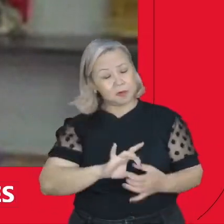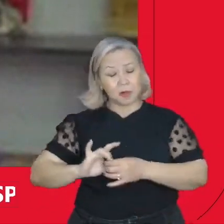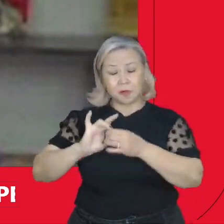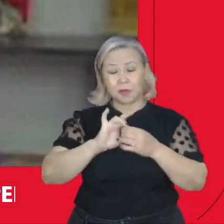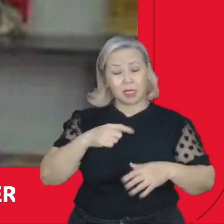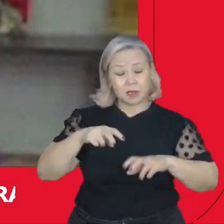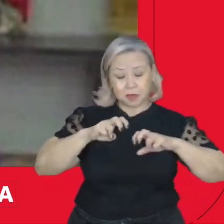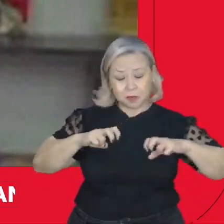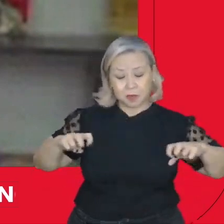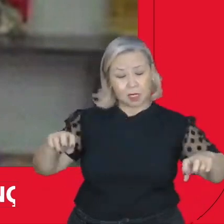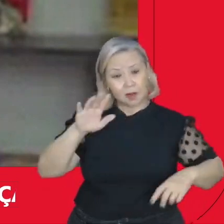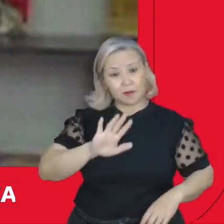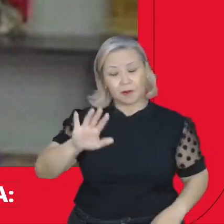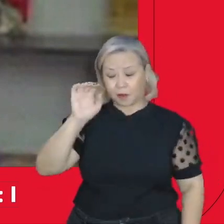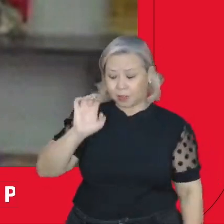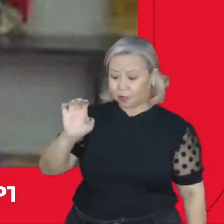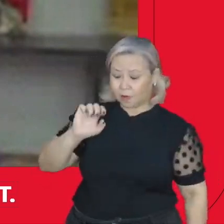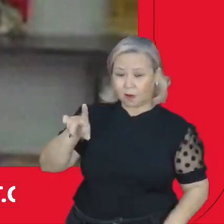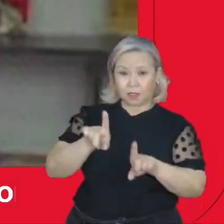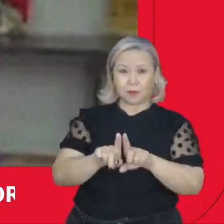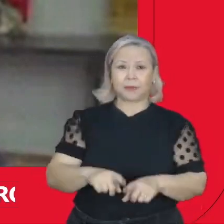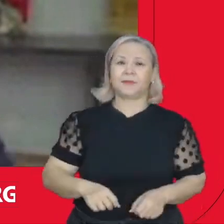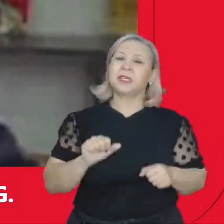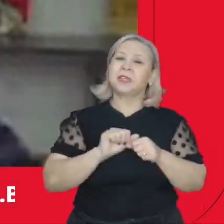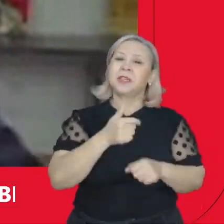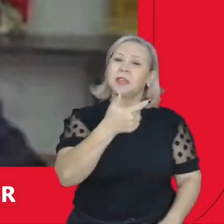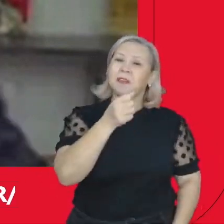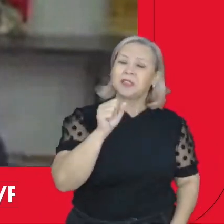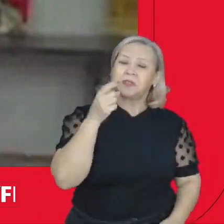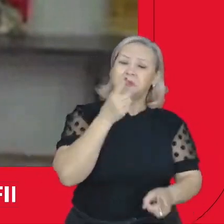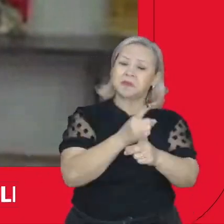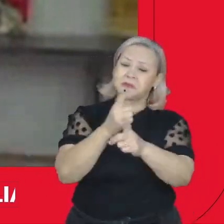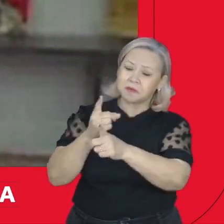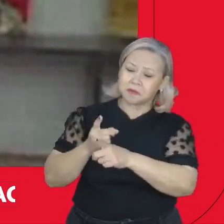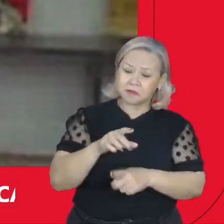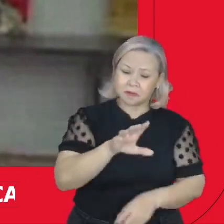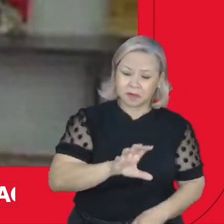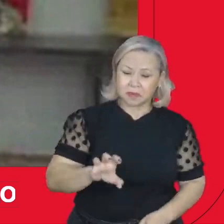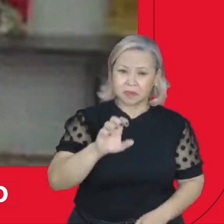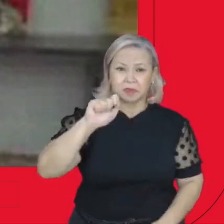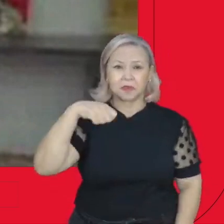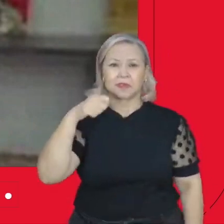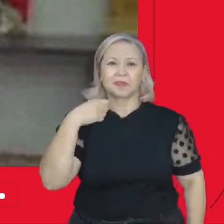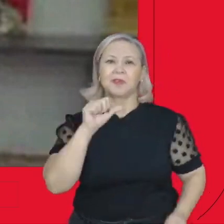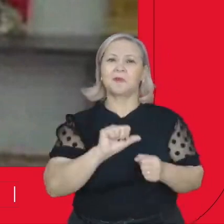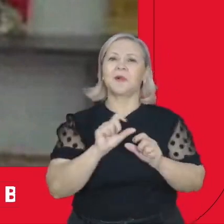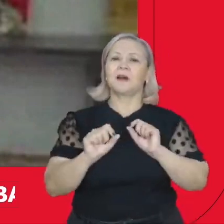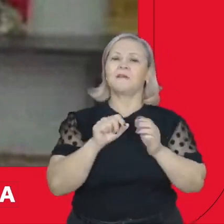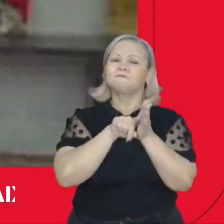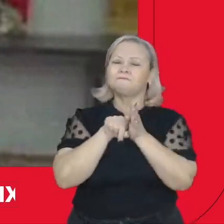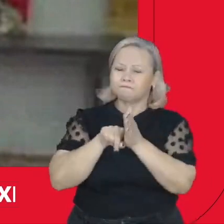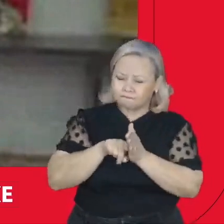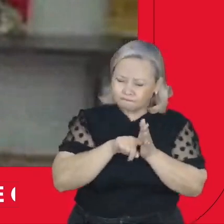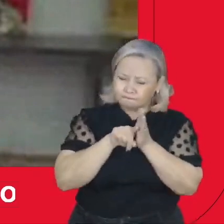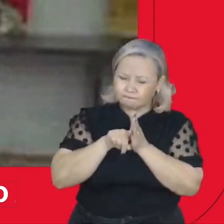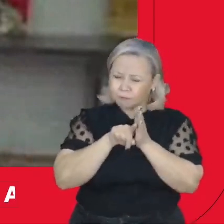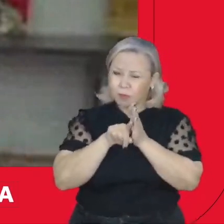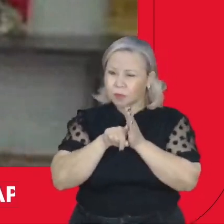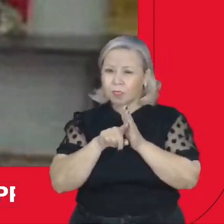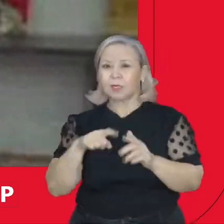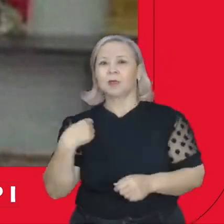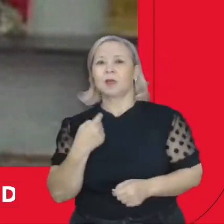querido senador Paulo Paim. E eu fui apresentado para o PT, lá o ano passado, ainda em abril,